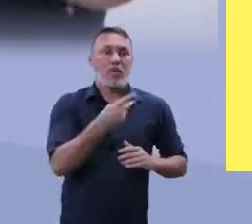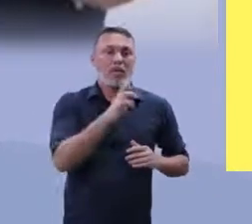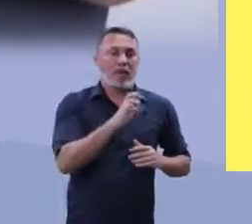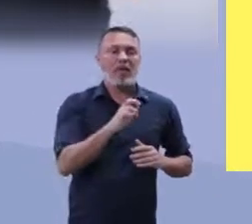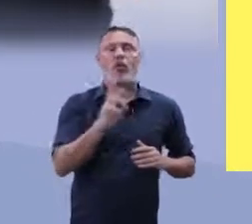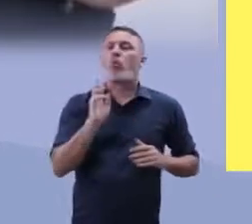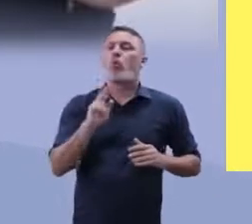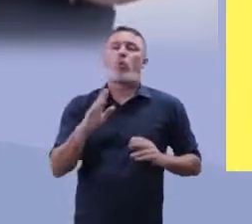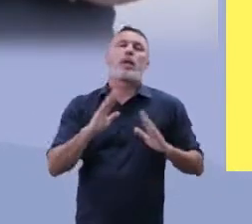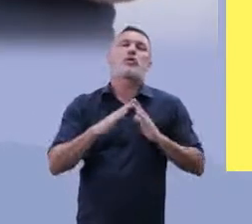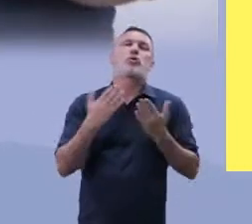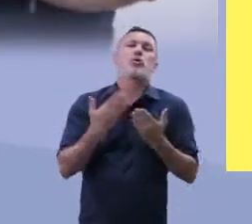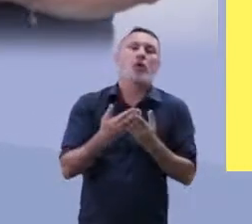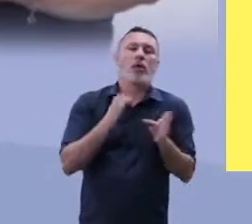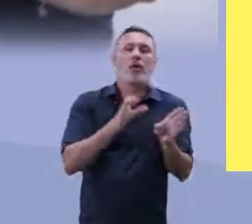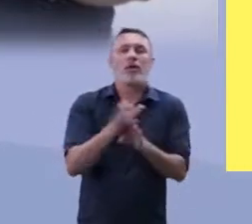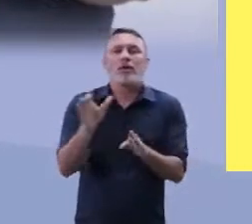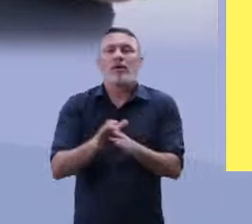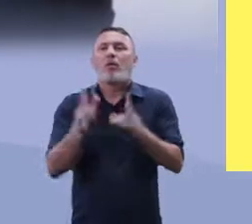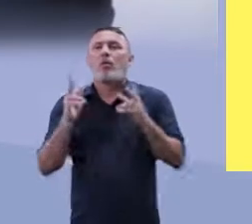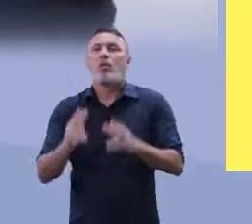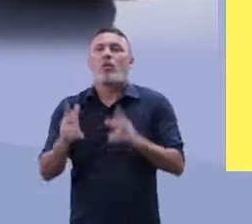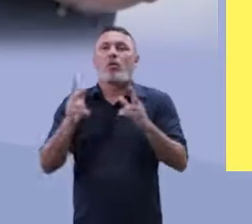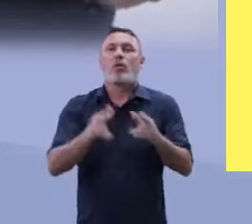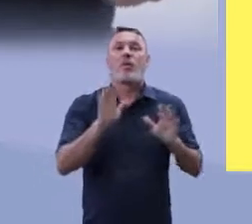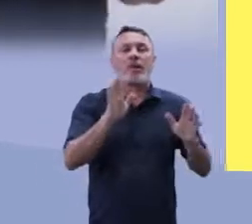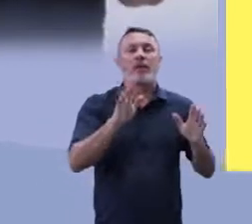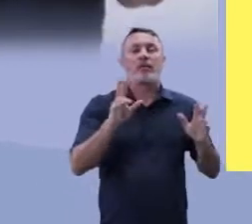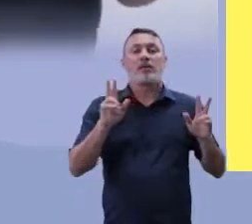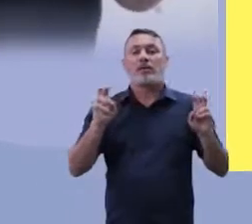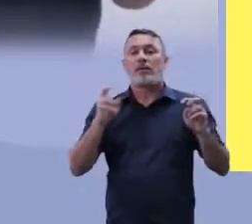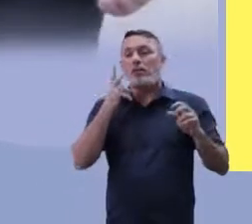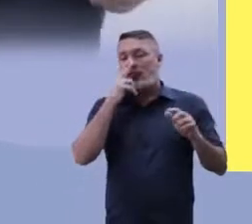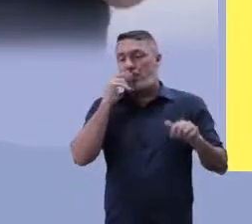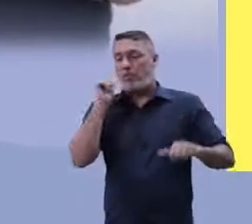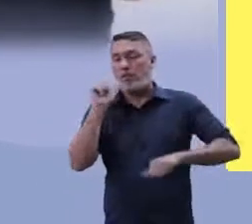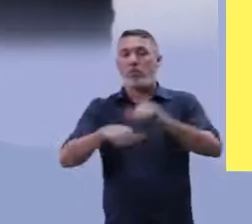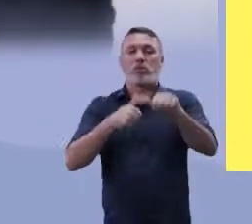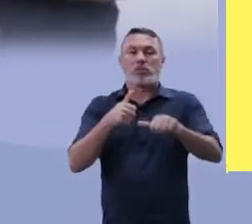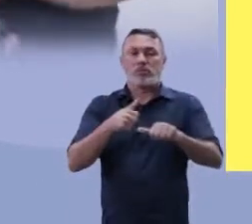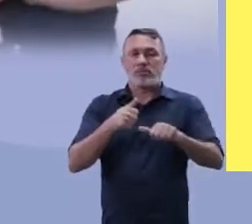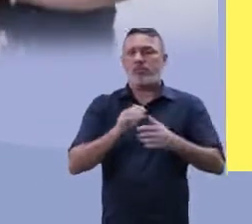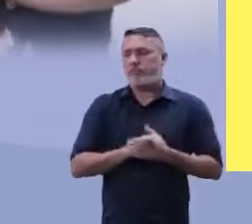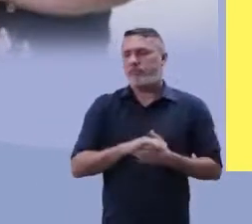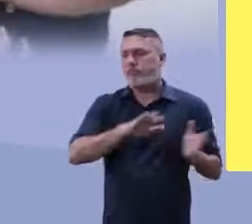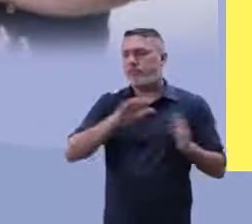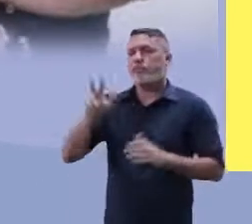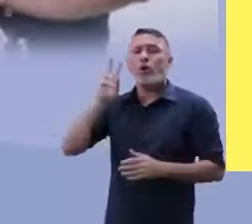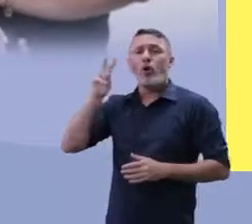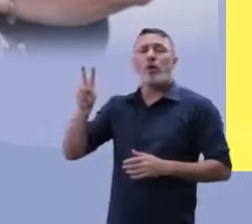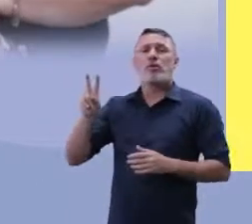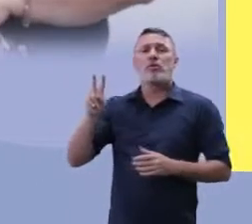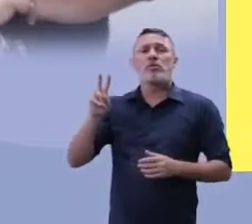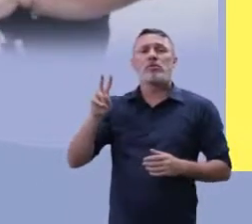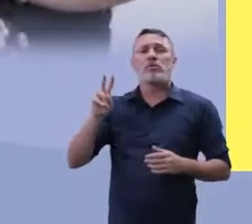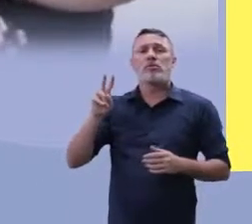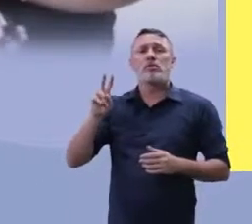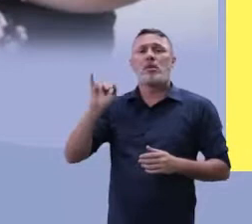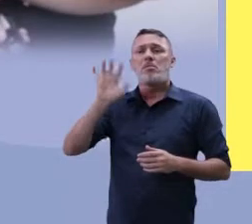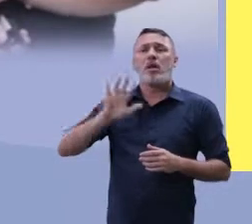é escola literária, mas período de transição. Observe os tipos